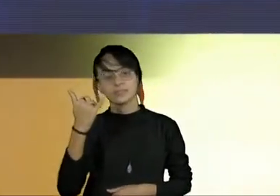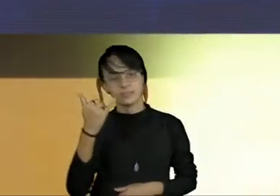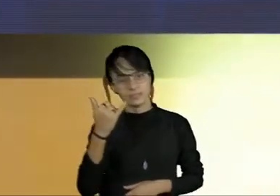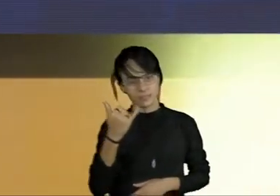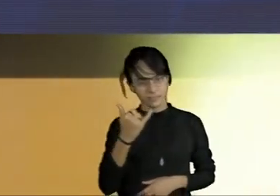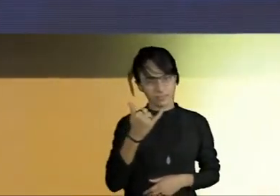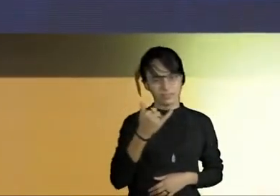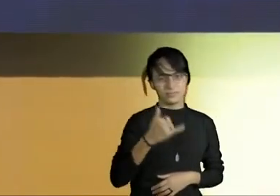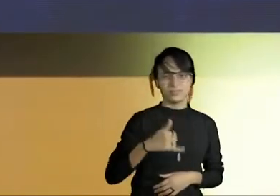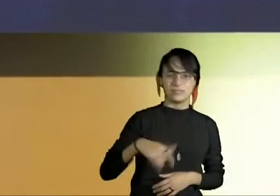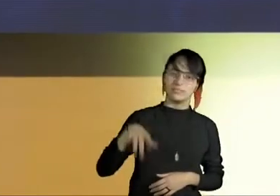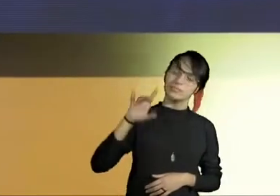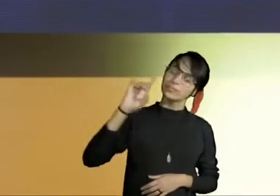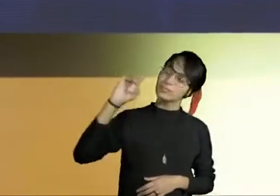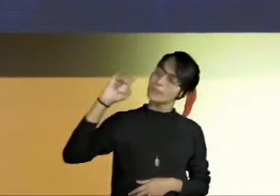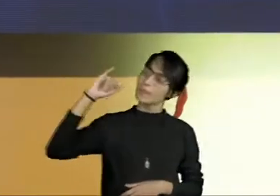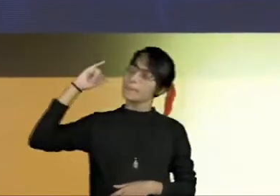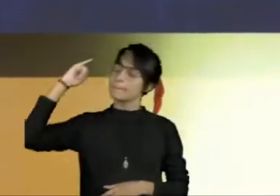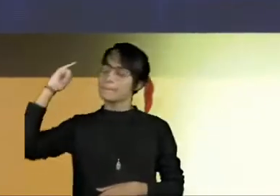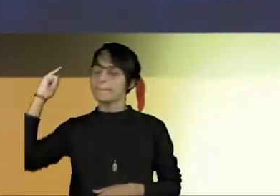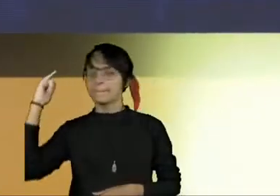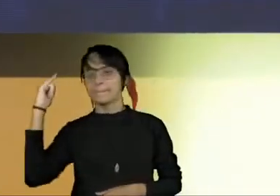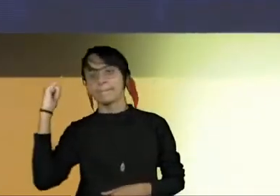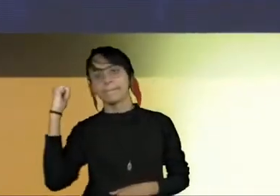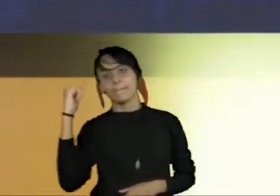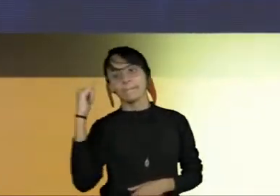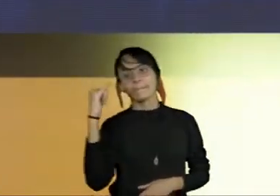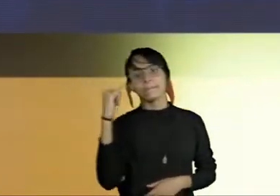a sua cabeça. Fala,